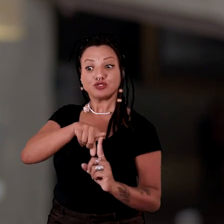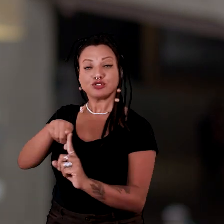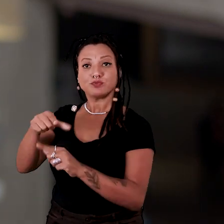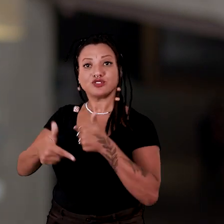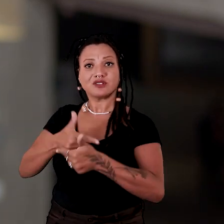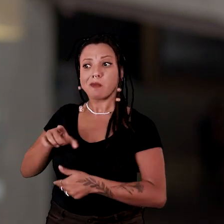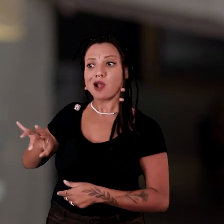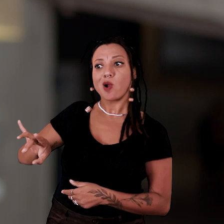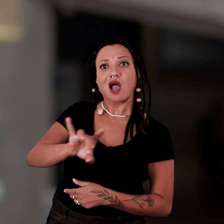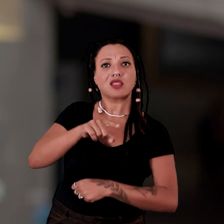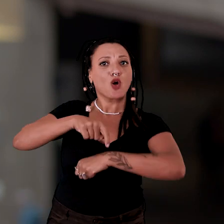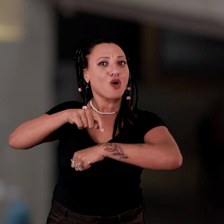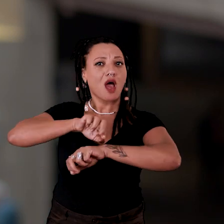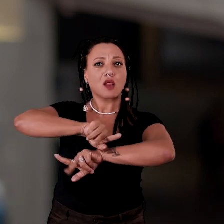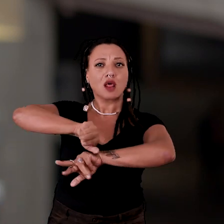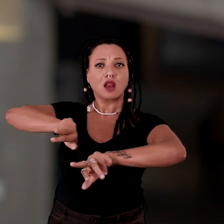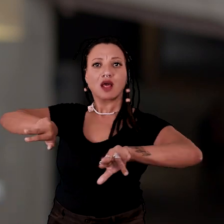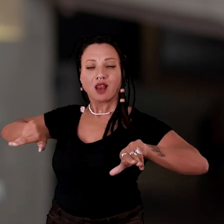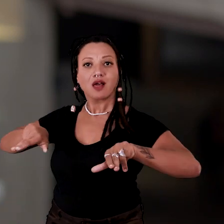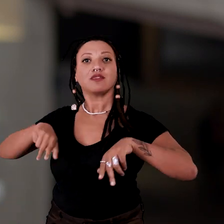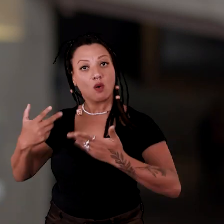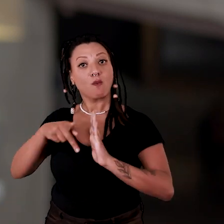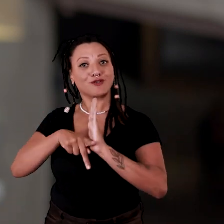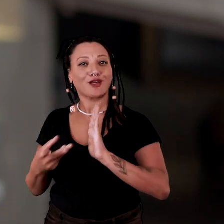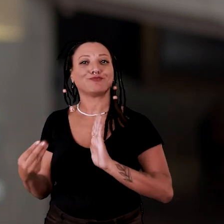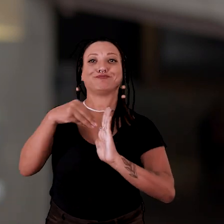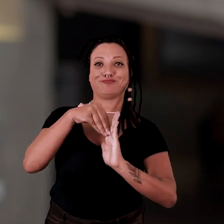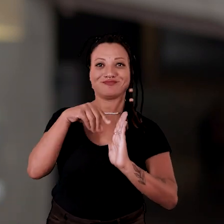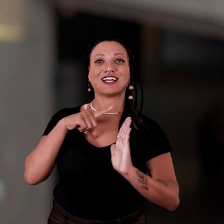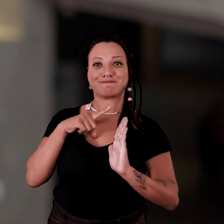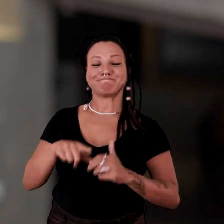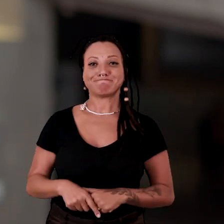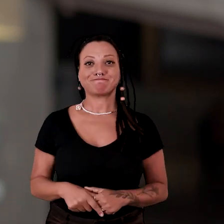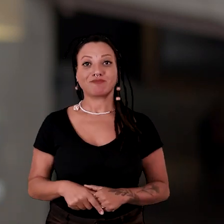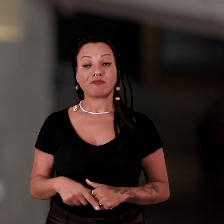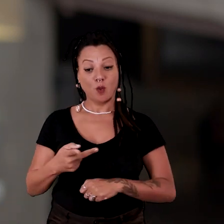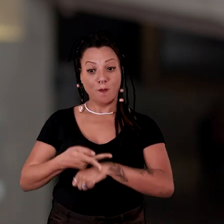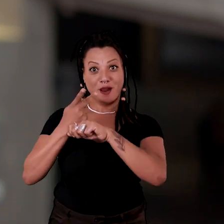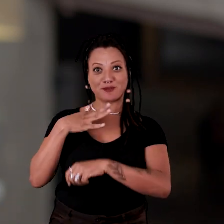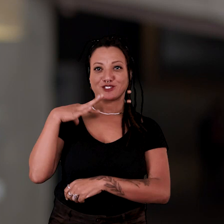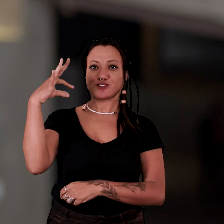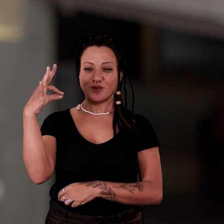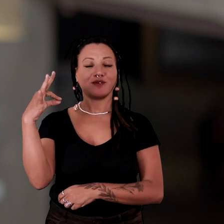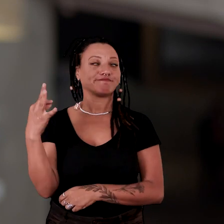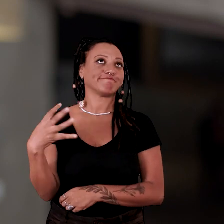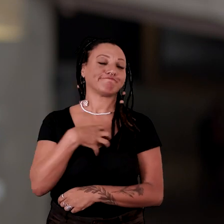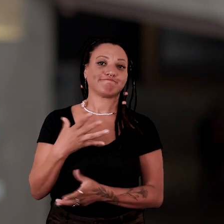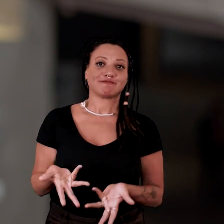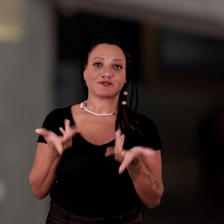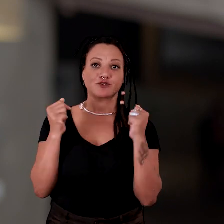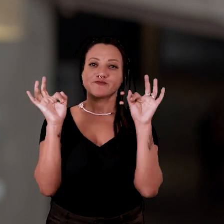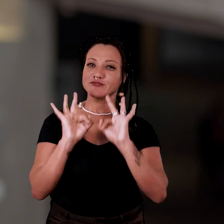evidentemente, mas especialmente como representante desses catadores e da causa que eles representam, né, e que eles de fato necessitam.